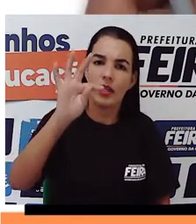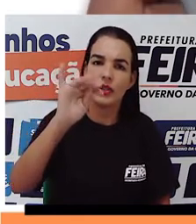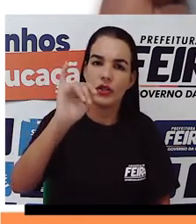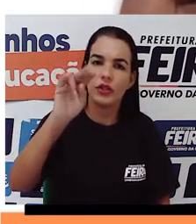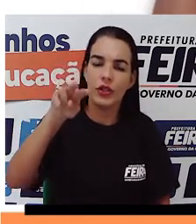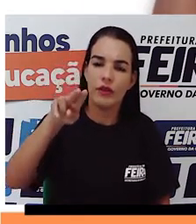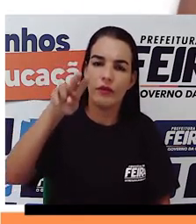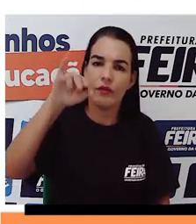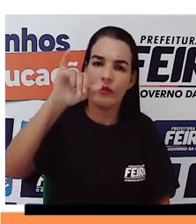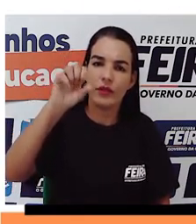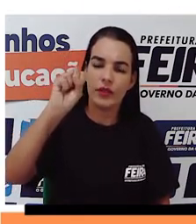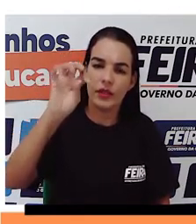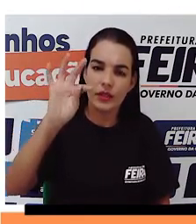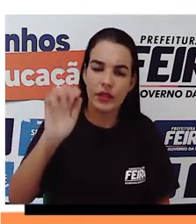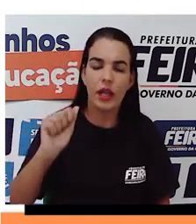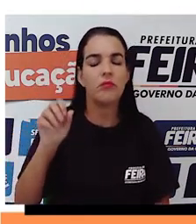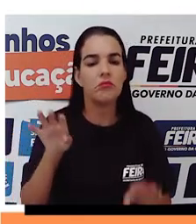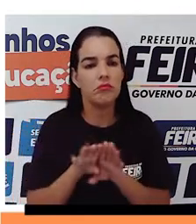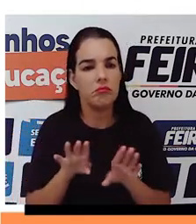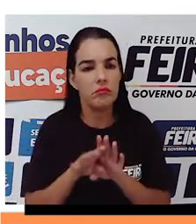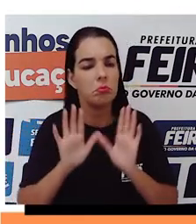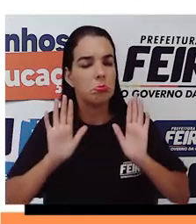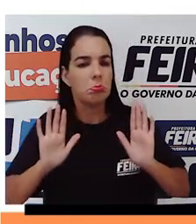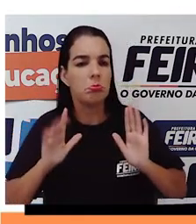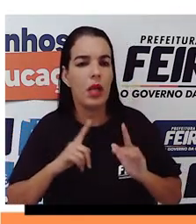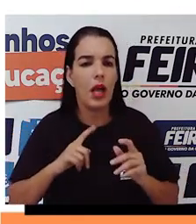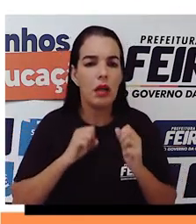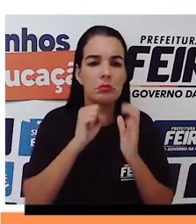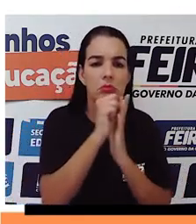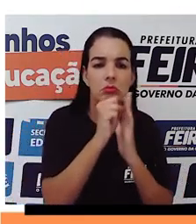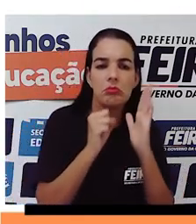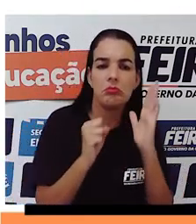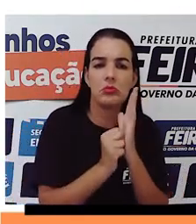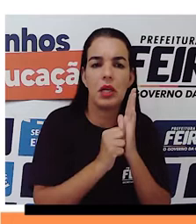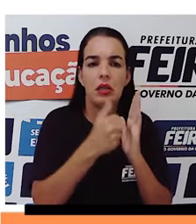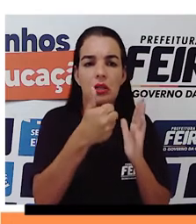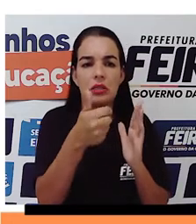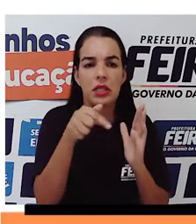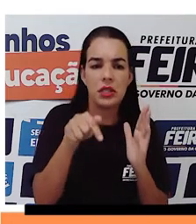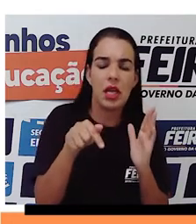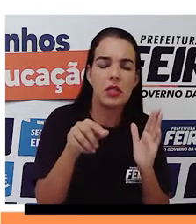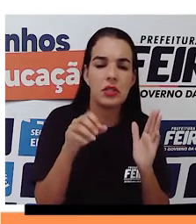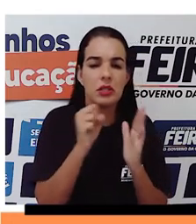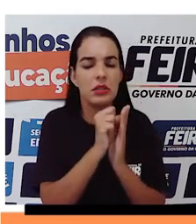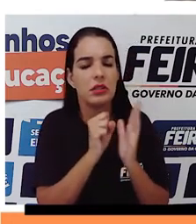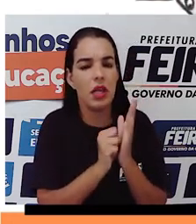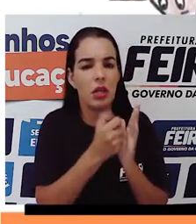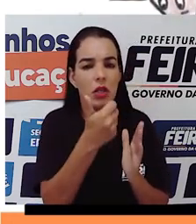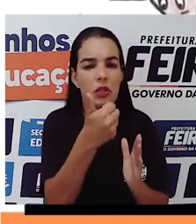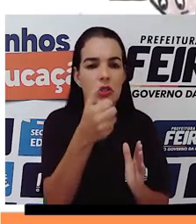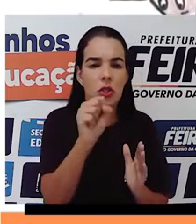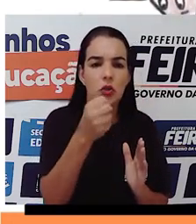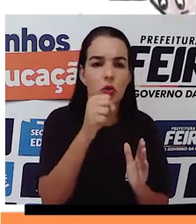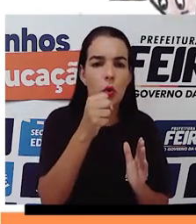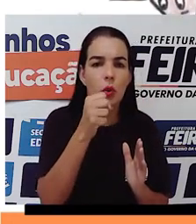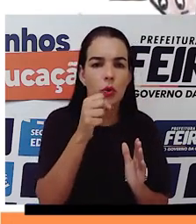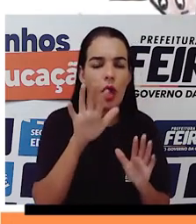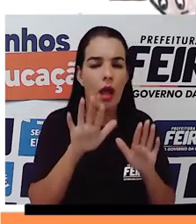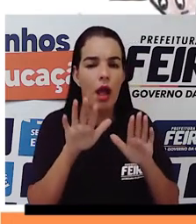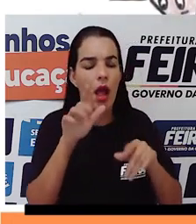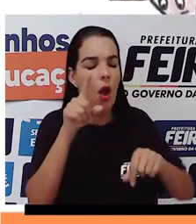ocorreram na colônia brasileira durante os séculos 17 e 18, coincidindo com o momento em que a